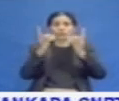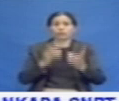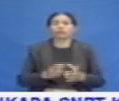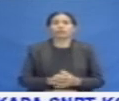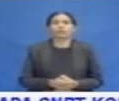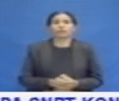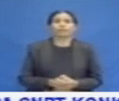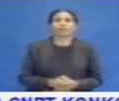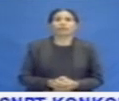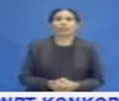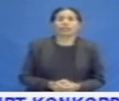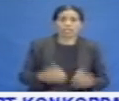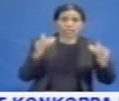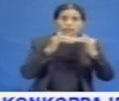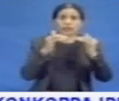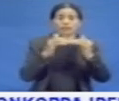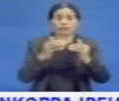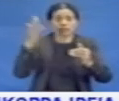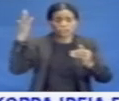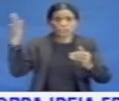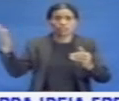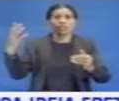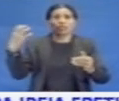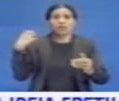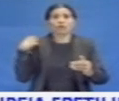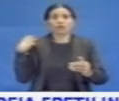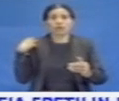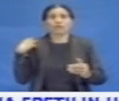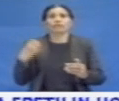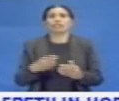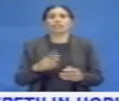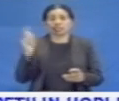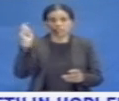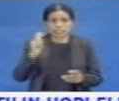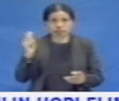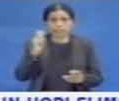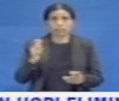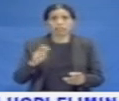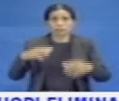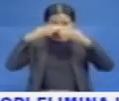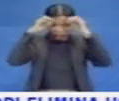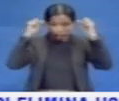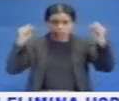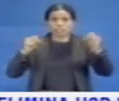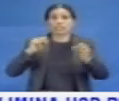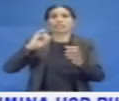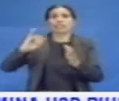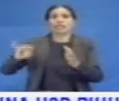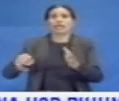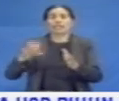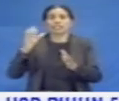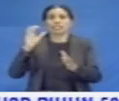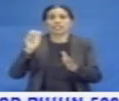Lihusi conferência imprensa e edifício AZL Fatuhada Dili, terça-feira, né? Presidente e Associação Jornalista